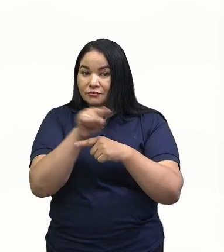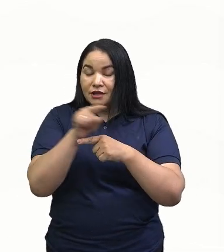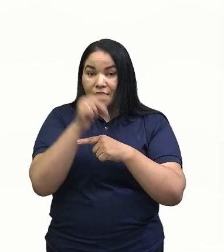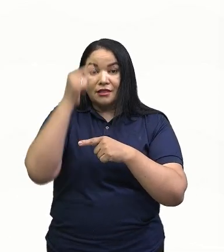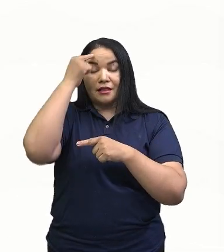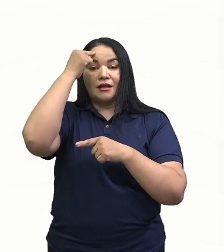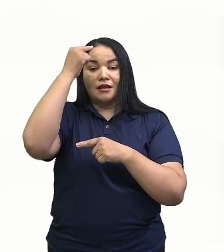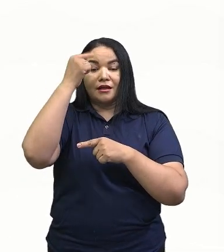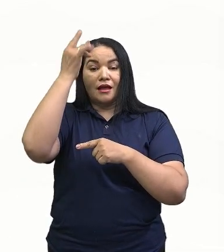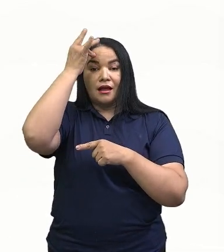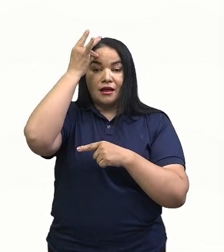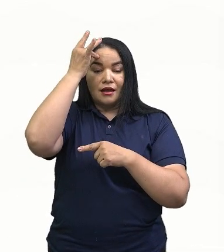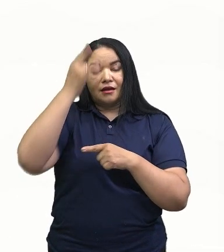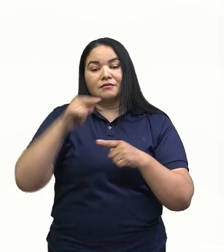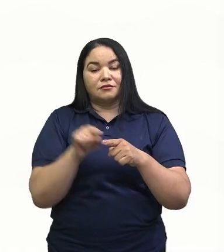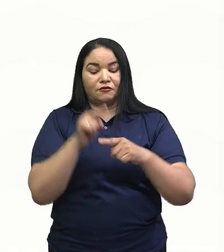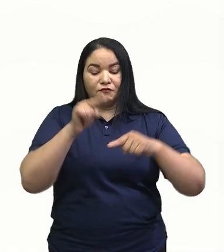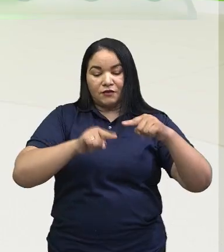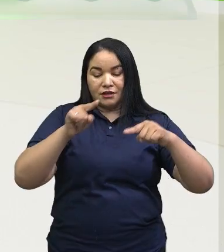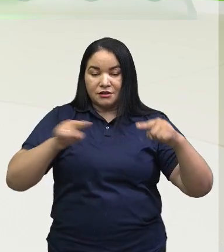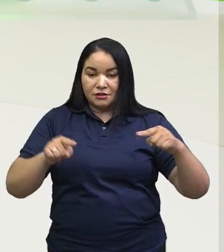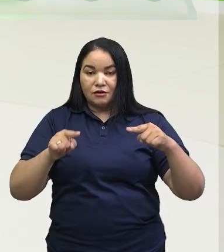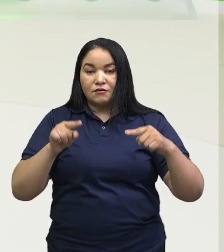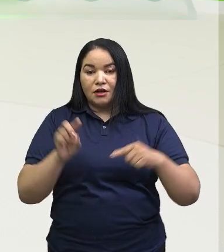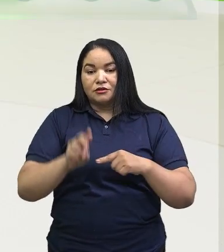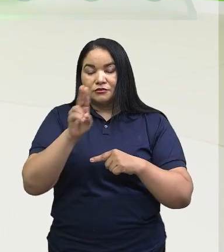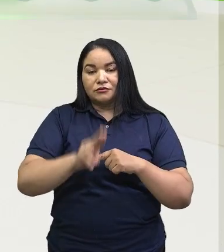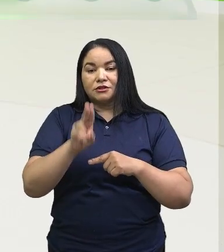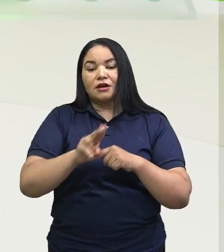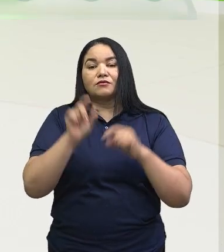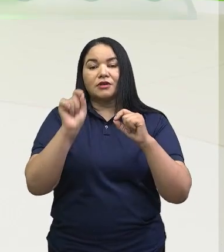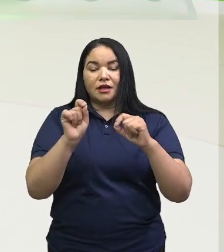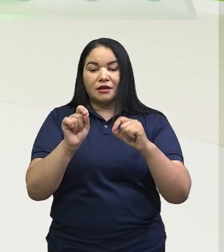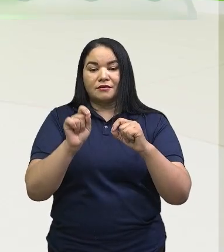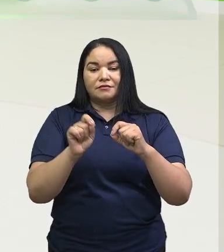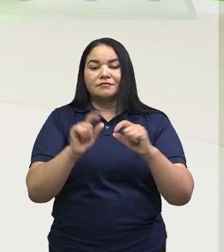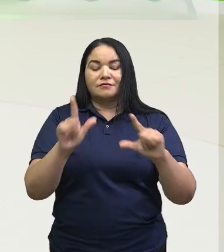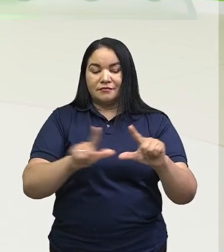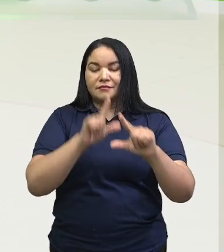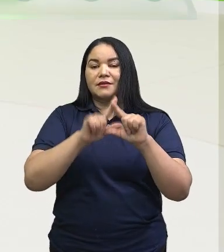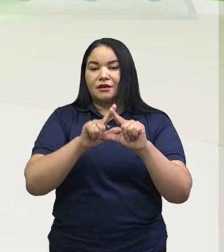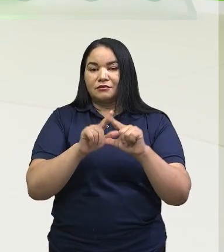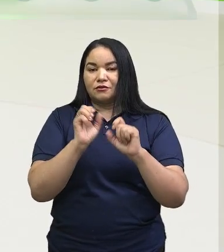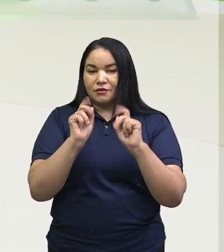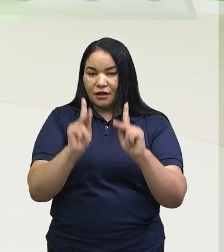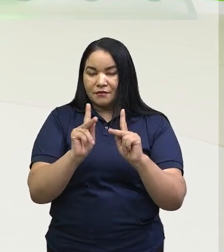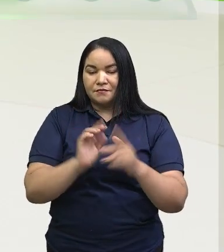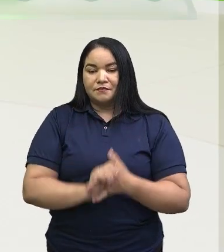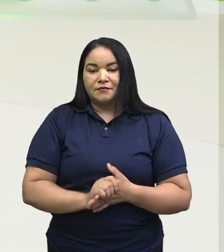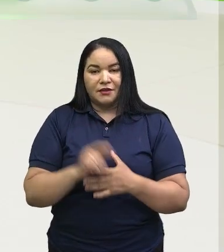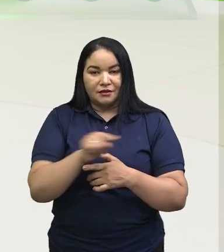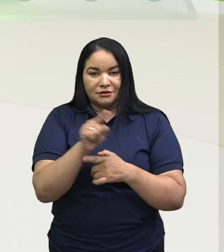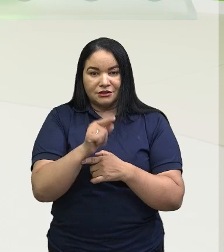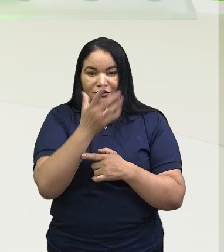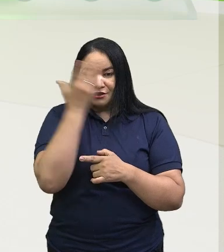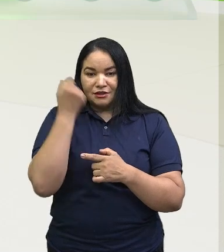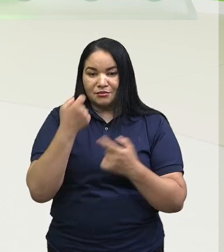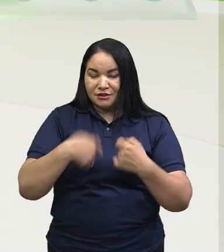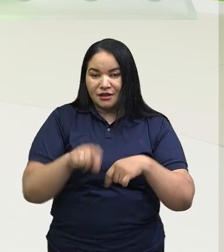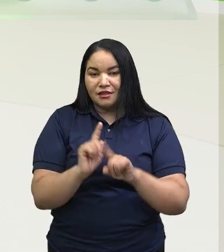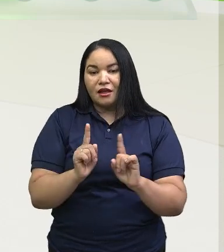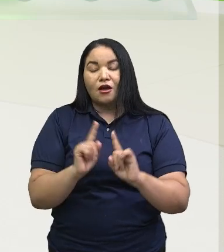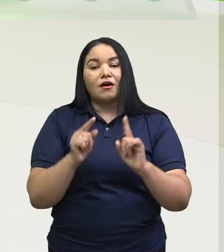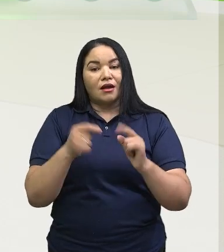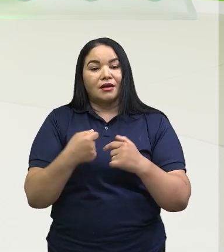esqueçam, falou em variação, nós vamos usar aí o delta. Então, não esqueçam, tudo que se